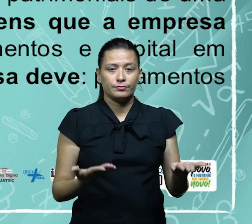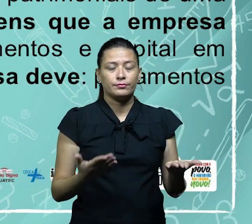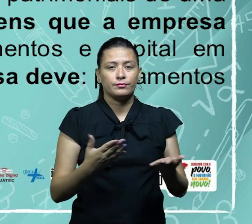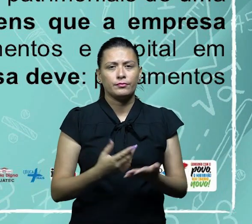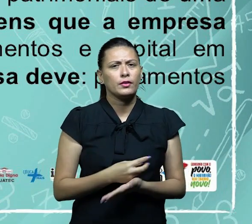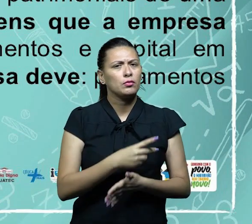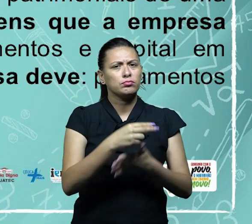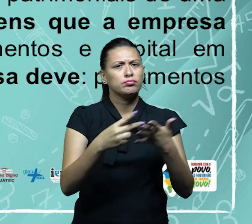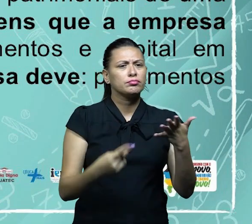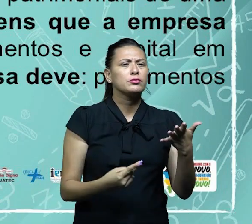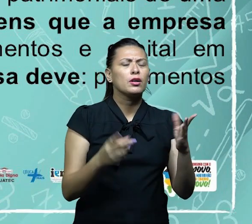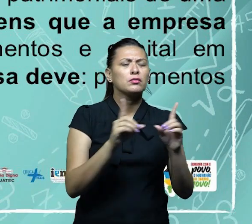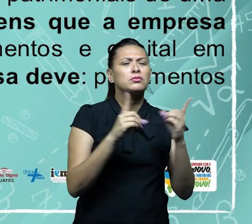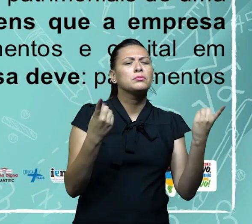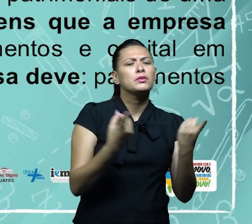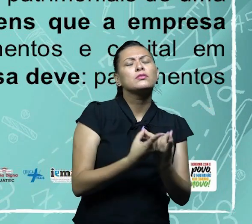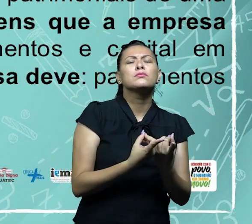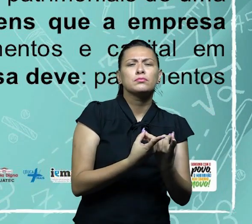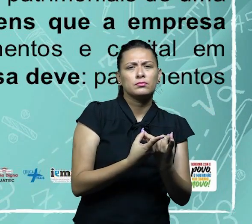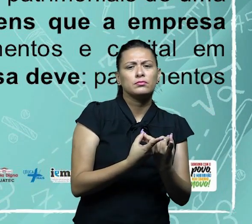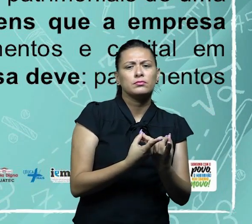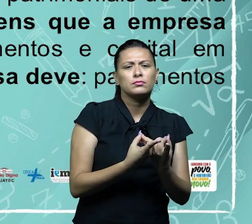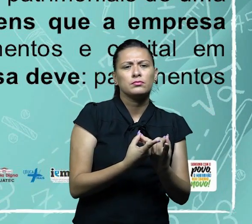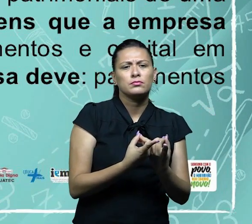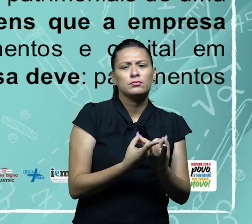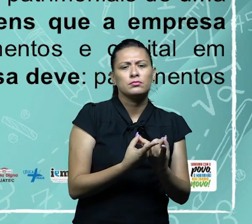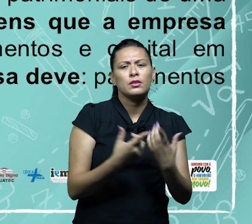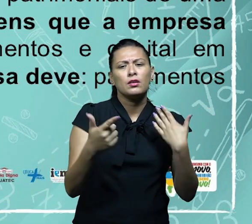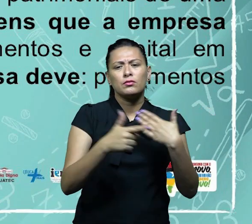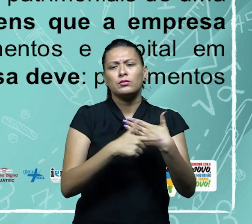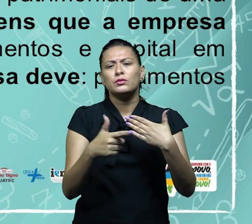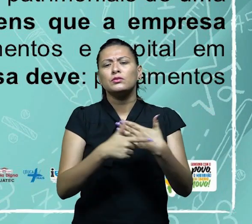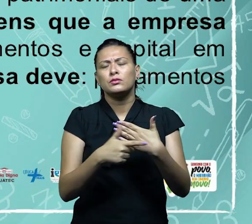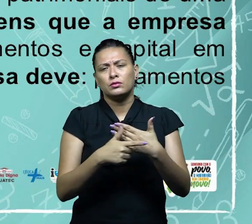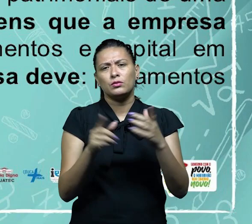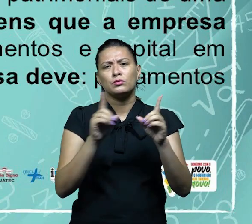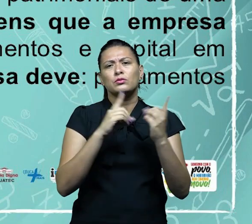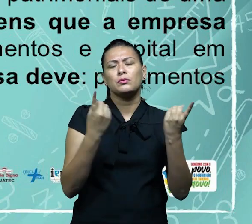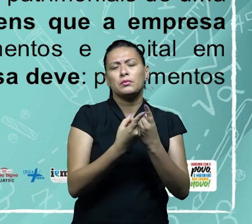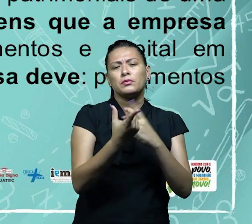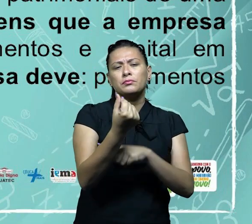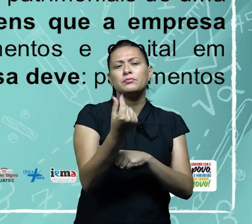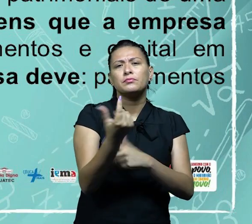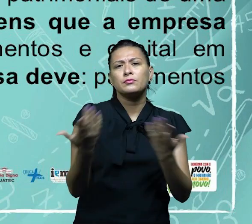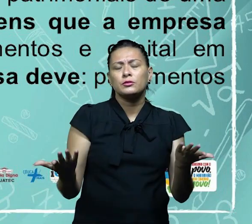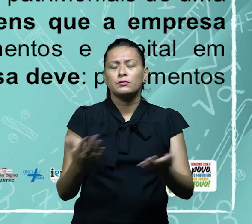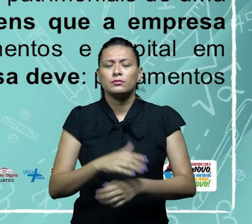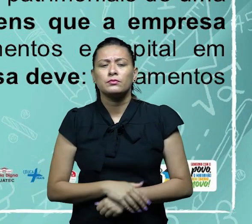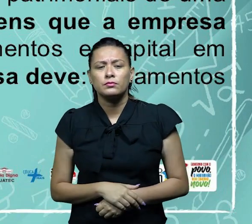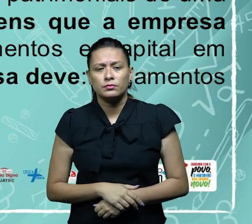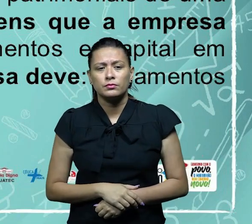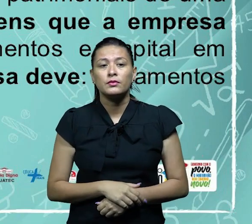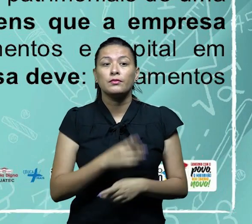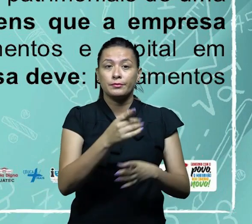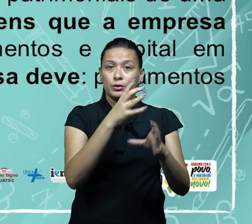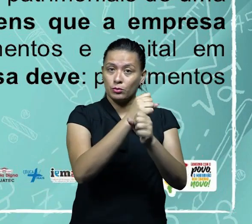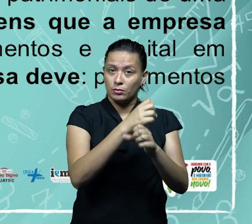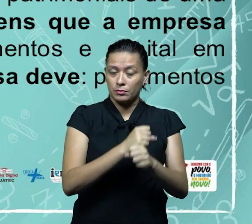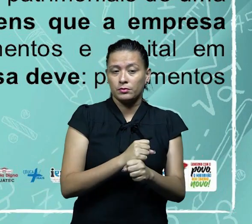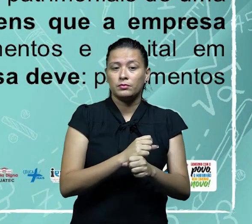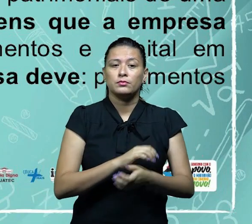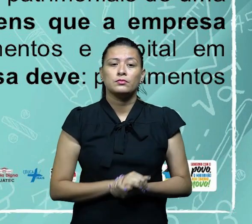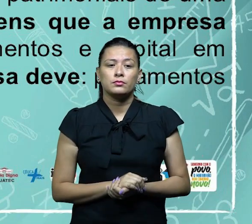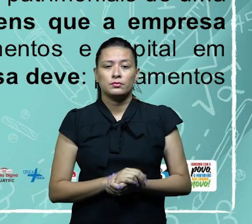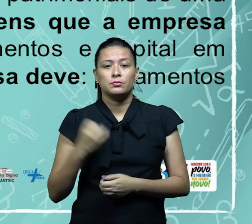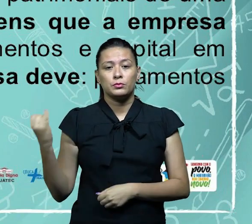Ó? Quais são as funções do departamento financeiro? Vamos ver o primeiro. Ó? Contabilidade. Vamos lá. De grande importância